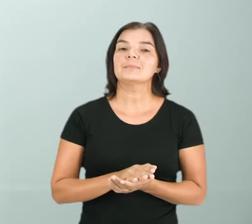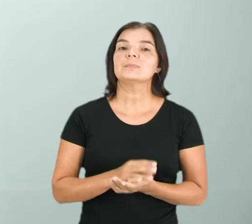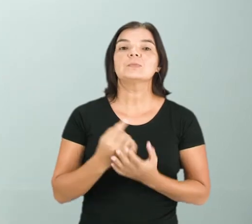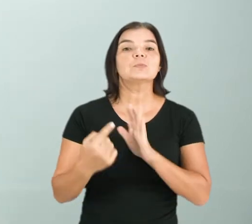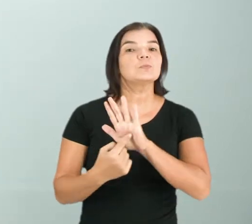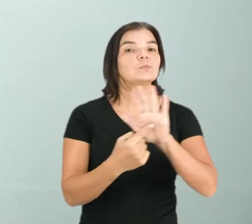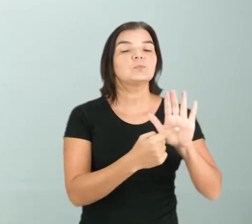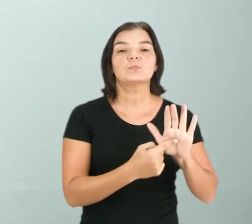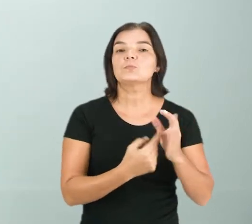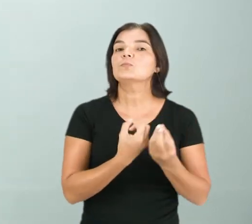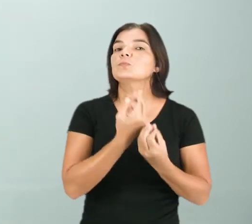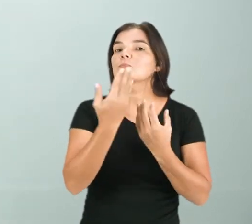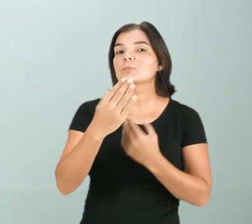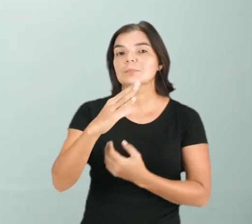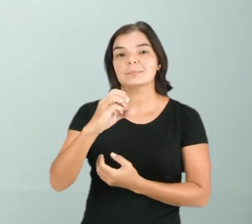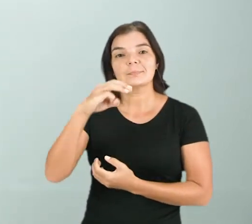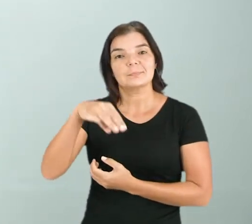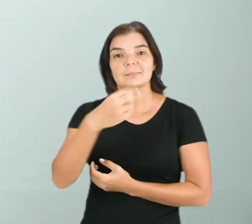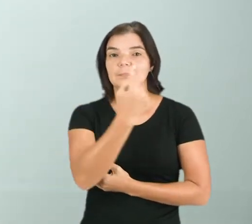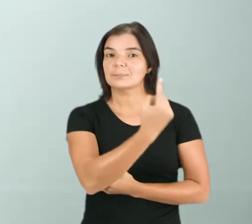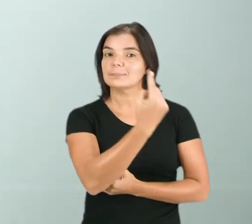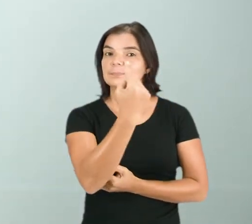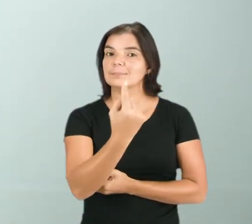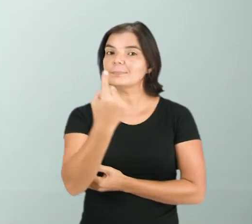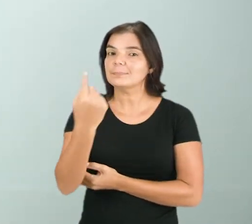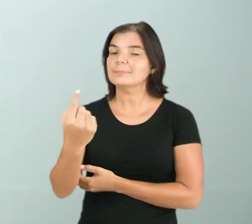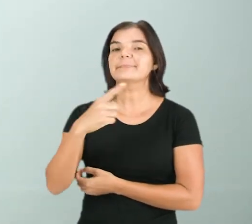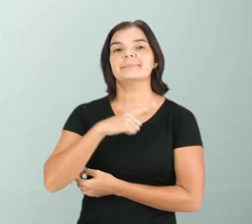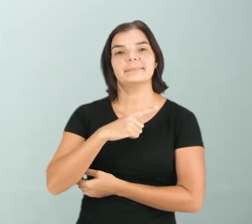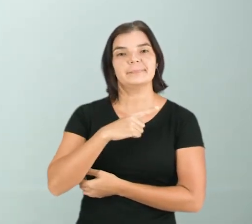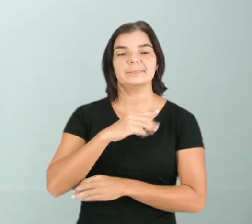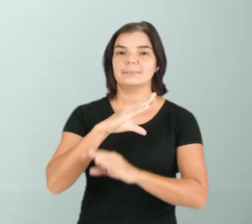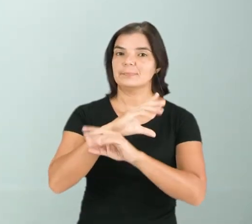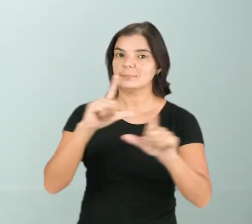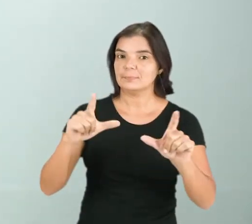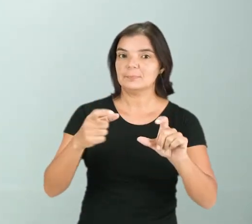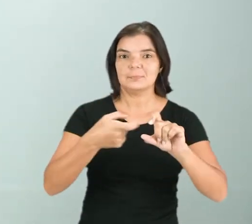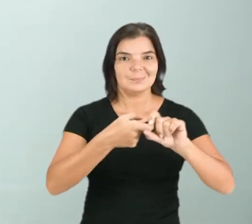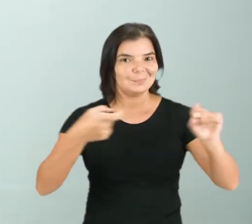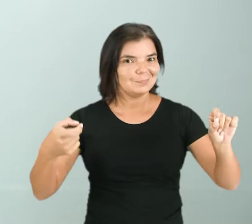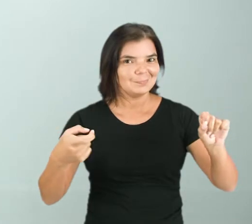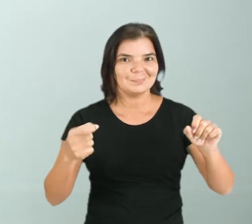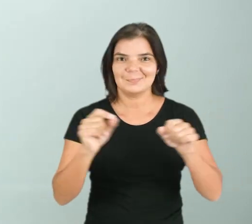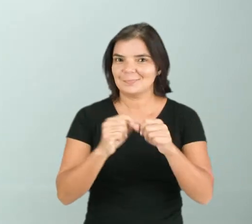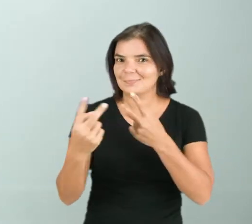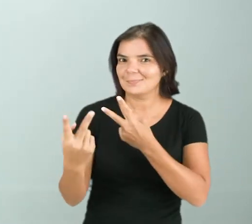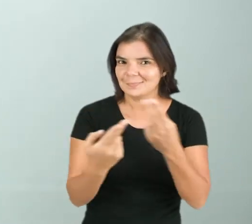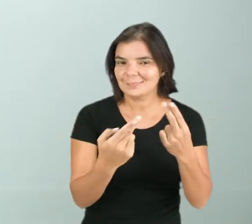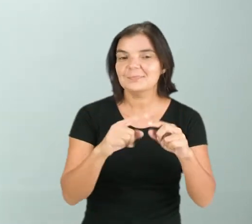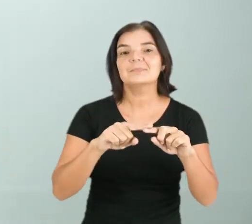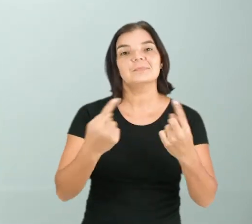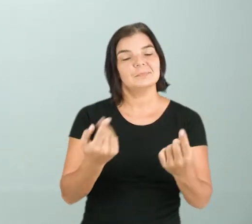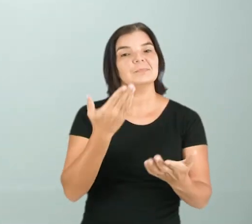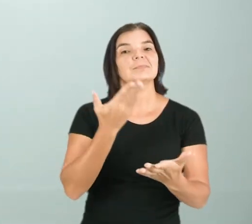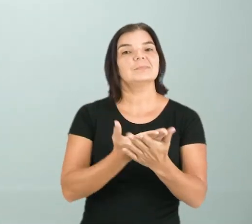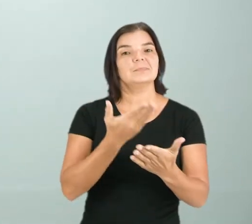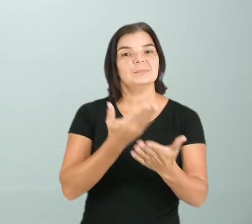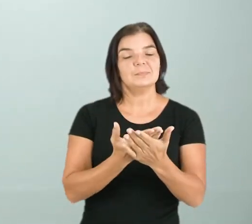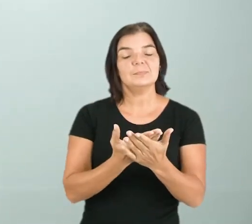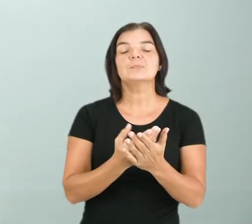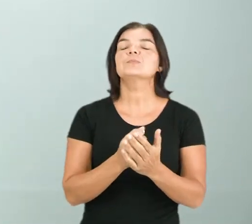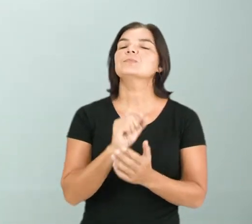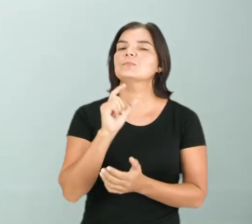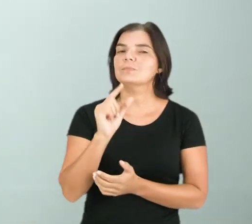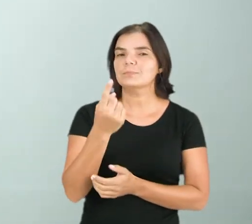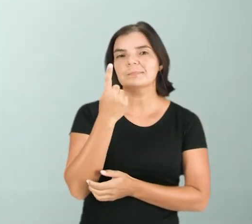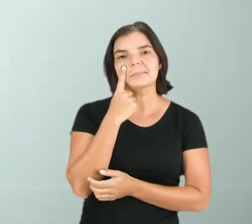quantos centímetros tinham cada um. É claro que a nossa treina aqui não vai fazer como aquela, né, mas a gente vai estudar um pouquinho